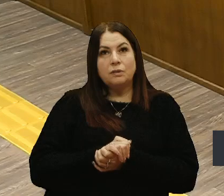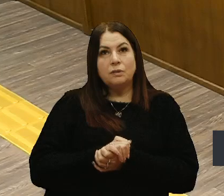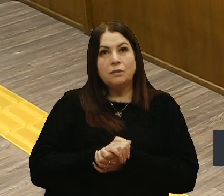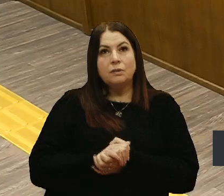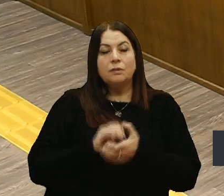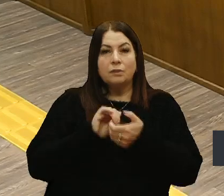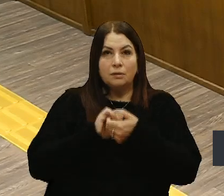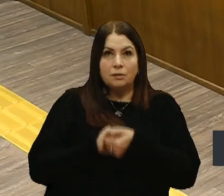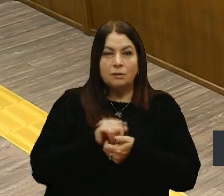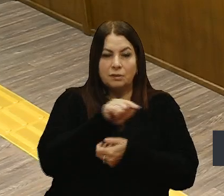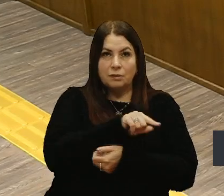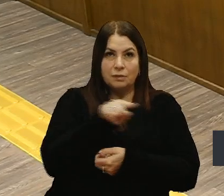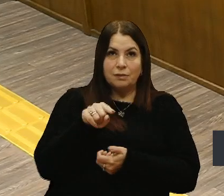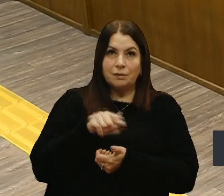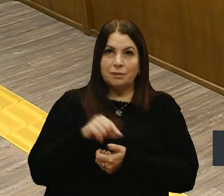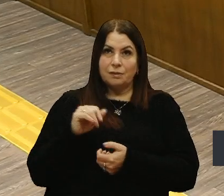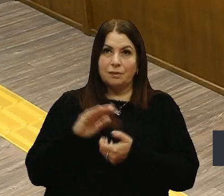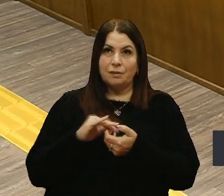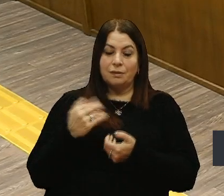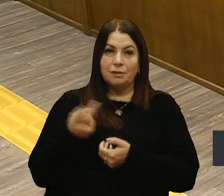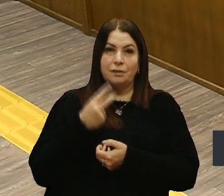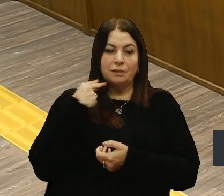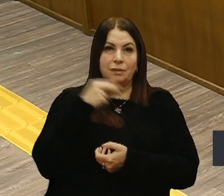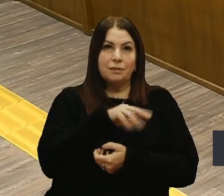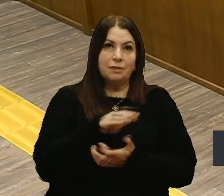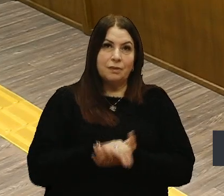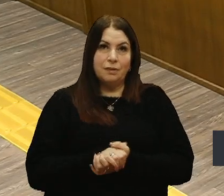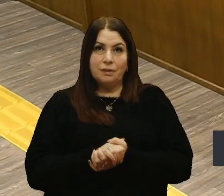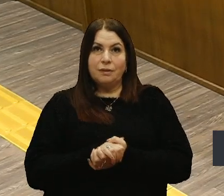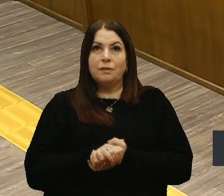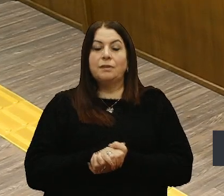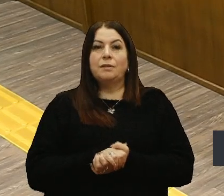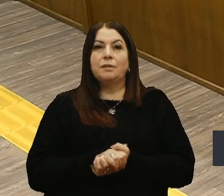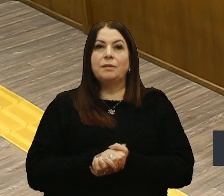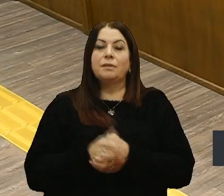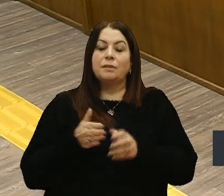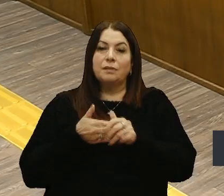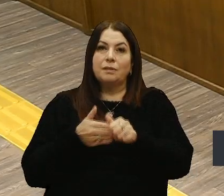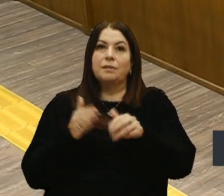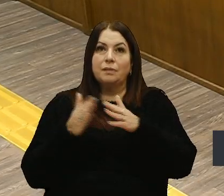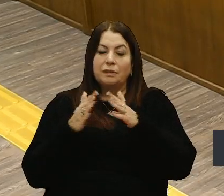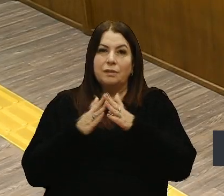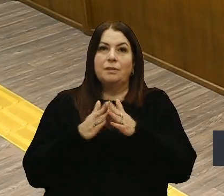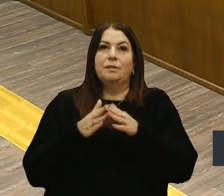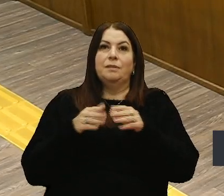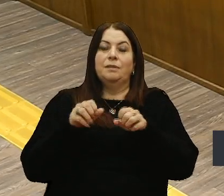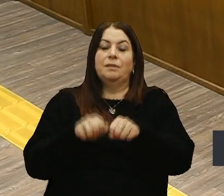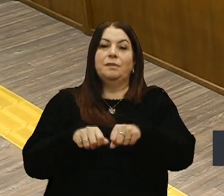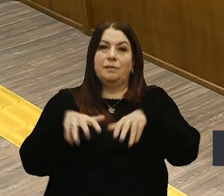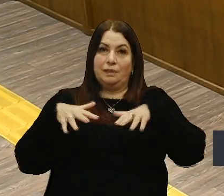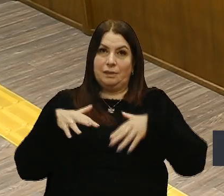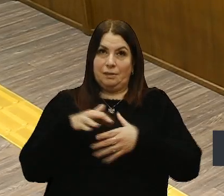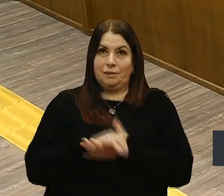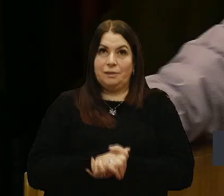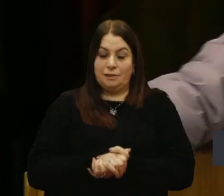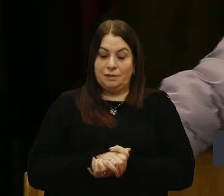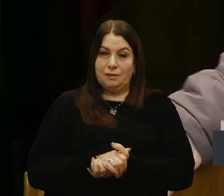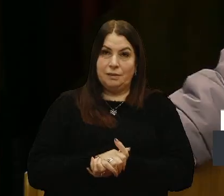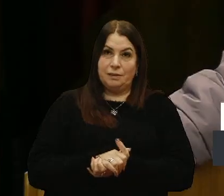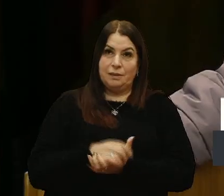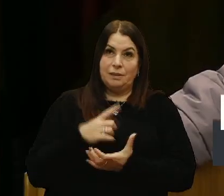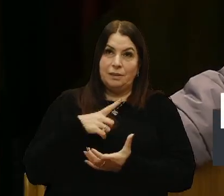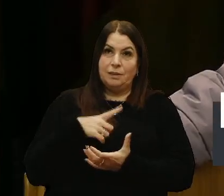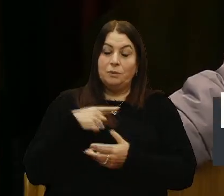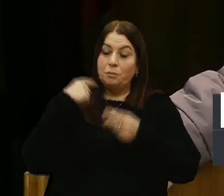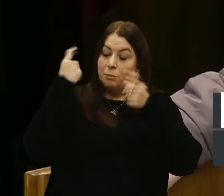Meus cumprimentos à senhora, presidente, aos demais vereadores dessa Casa Legislativa, a quem nos acompanha de casa, a quem nos acompanha do plenário. Eu tenho